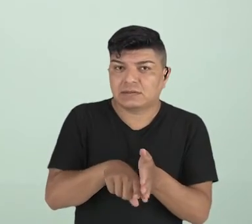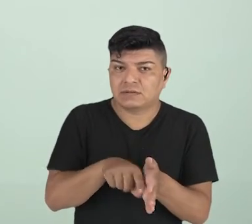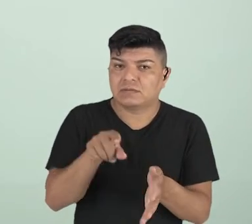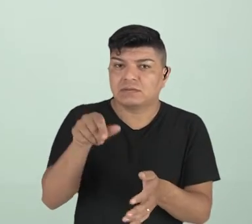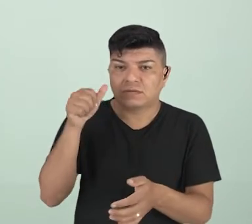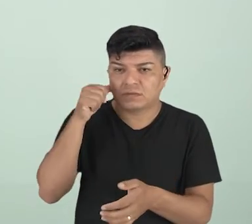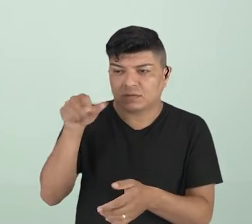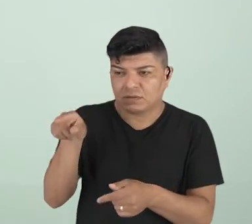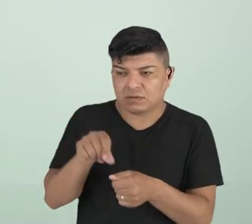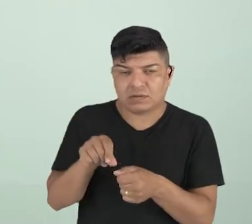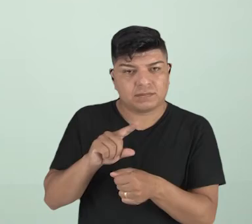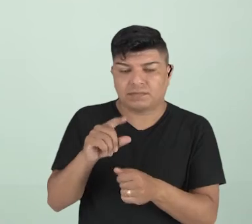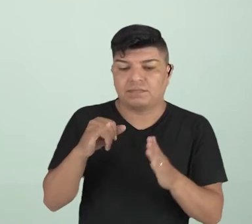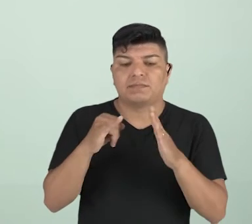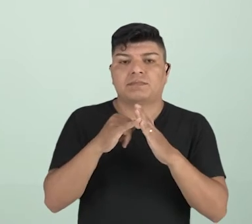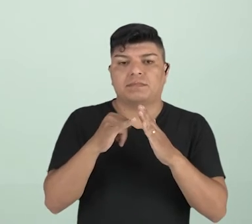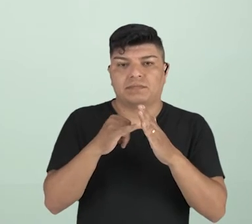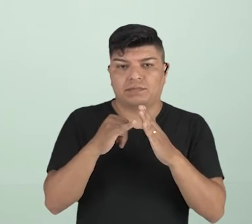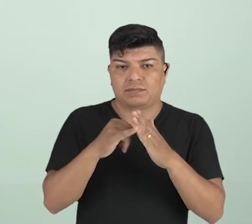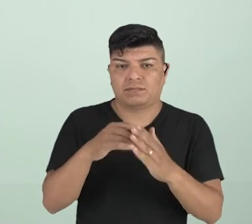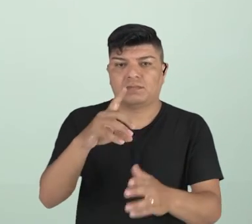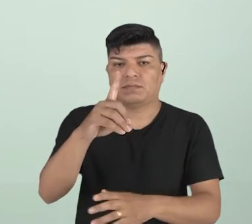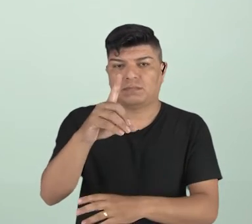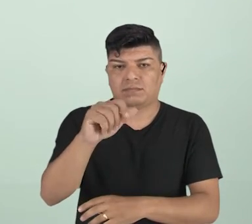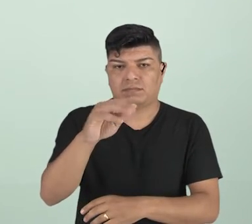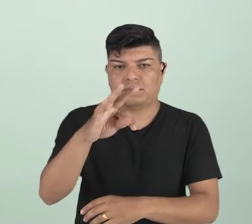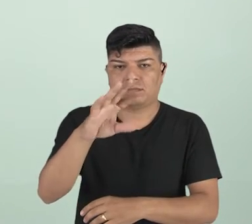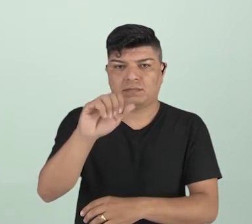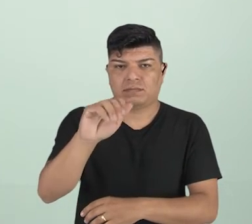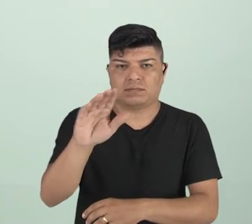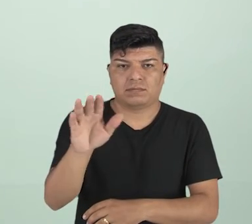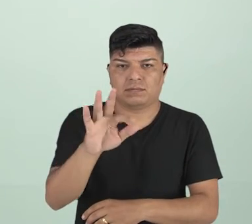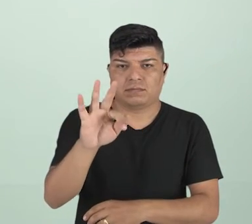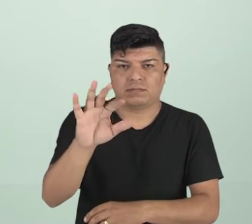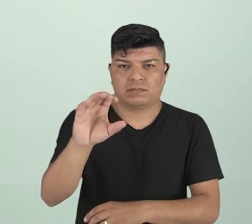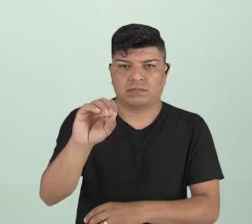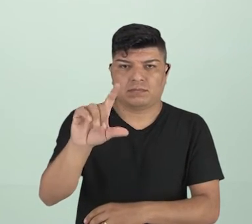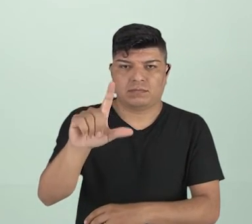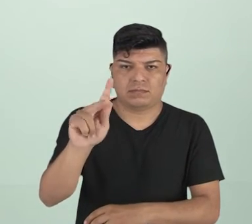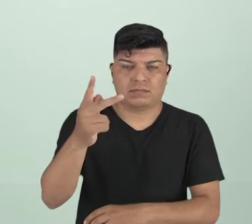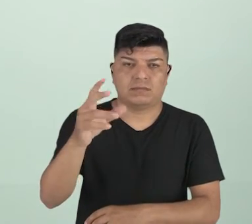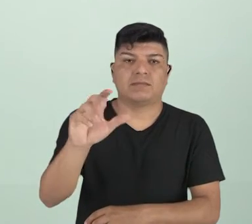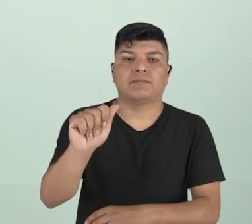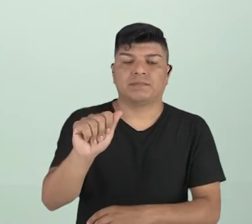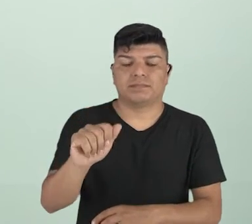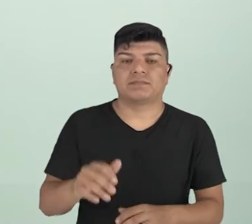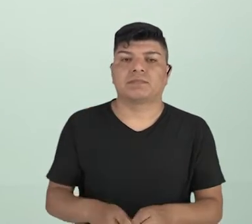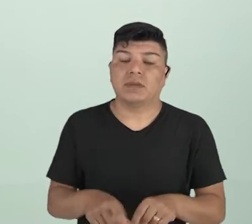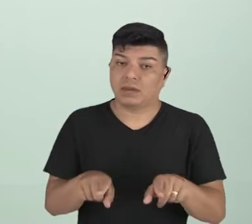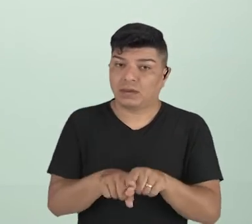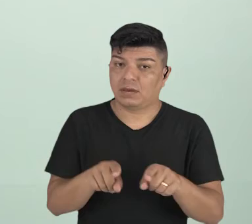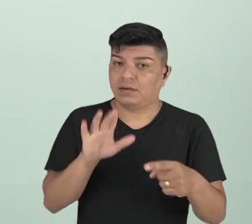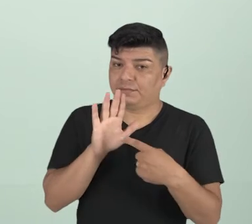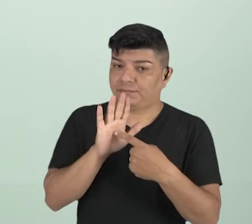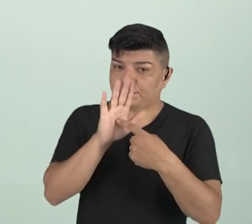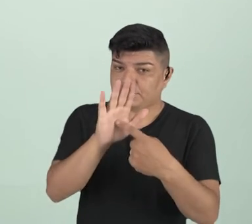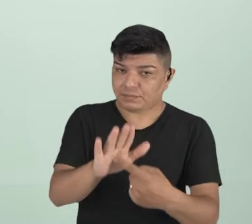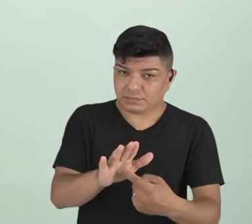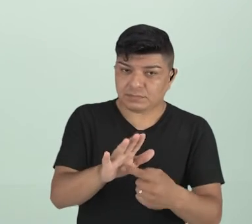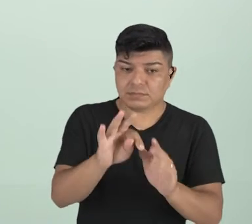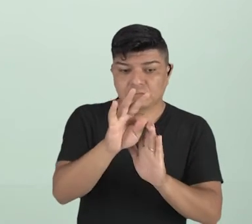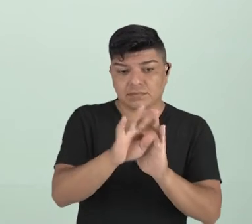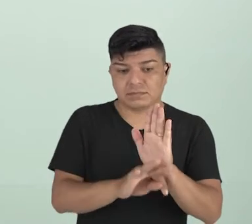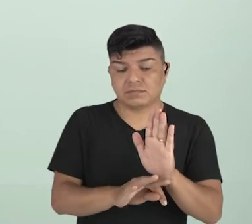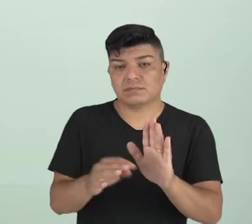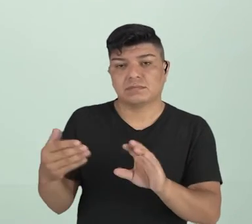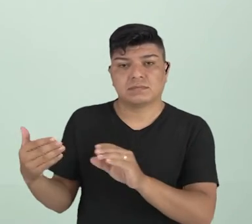que fez? Não, foi o Instituto Datafolha. E aí, além da apresentação dessa coleta de dados no texto dela, o